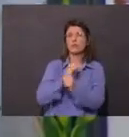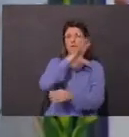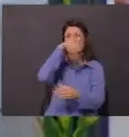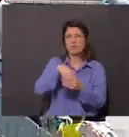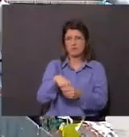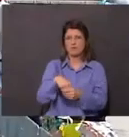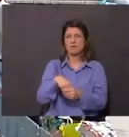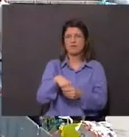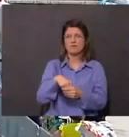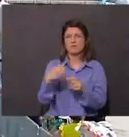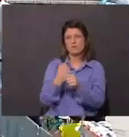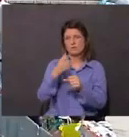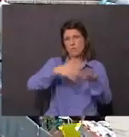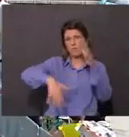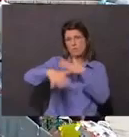povo.